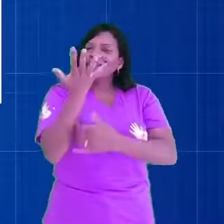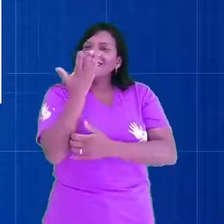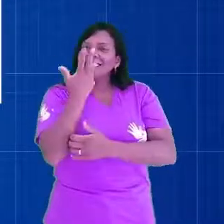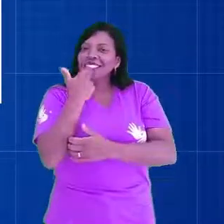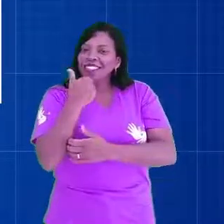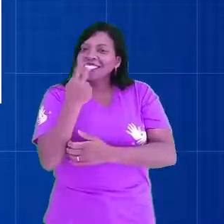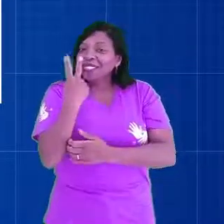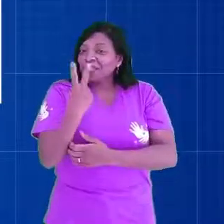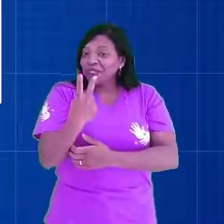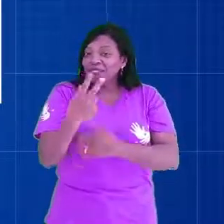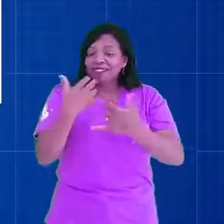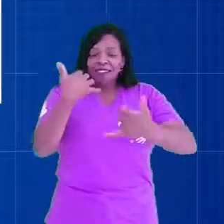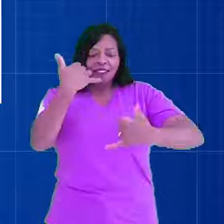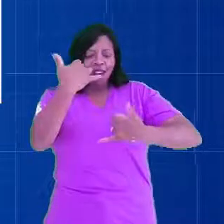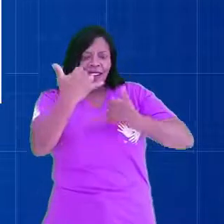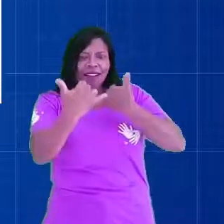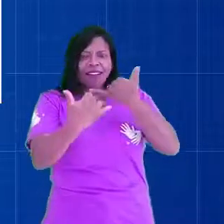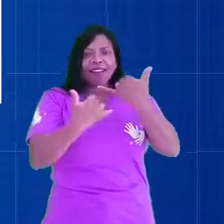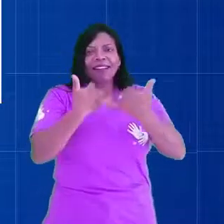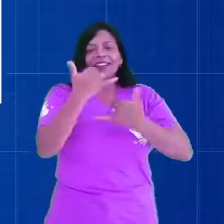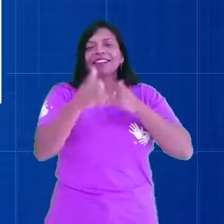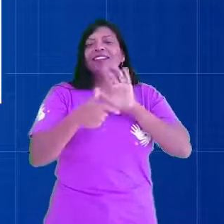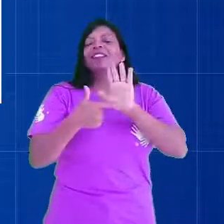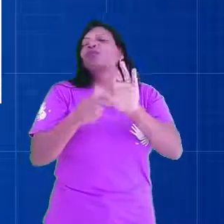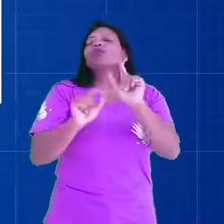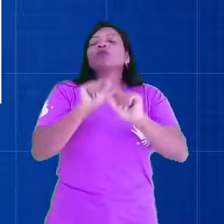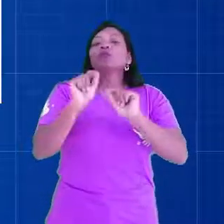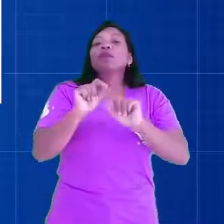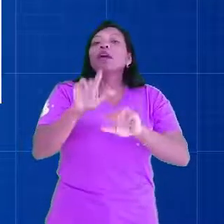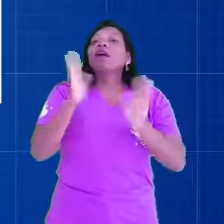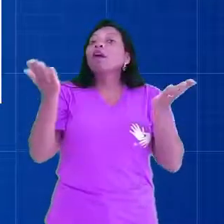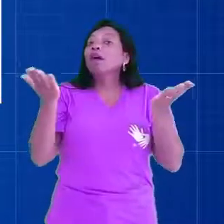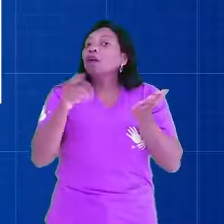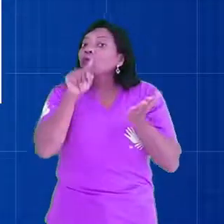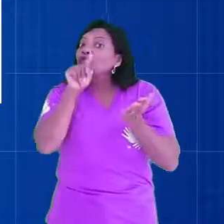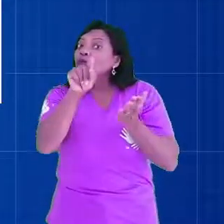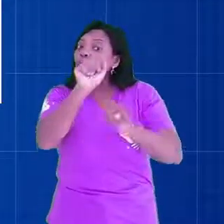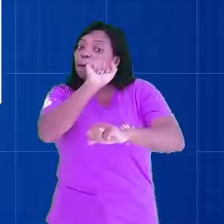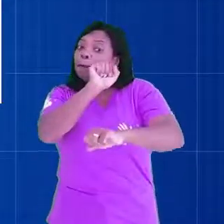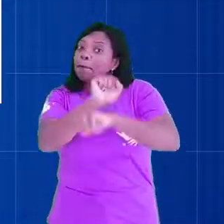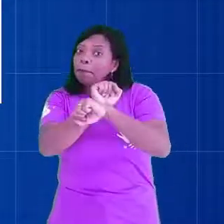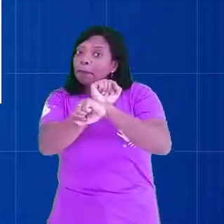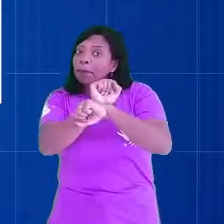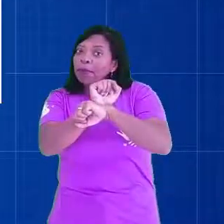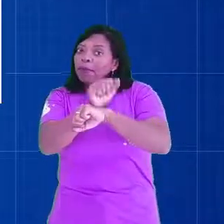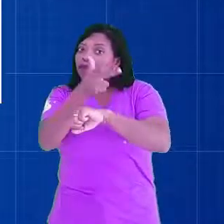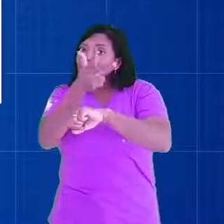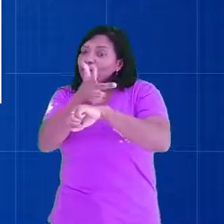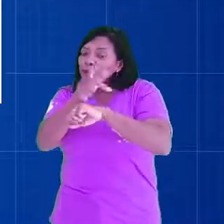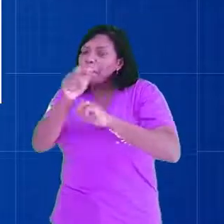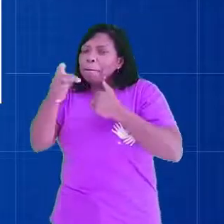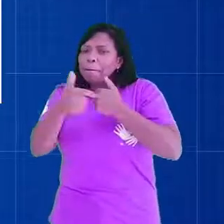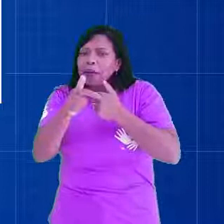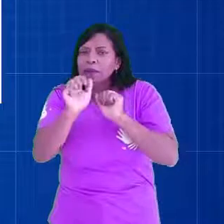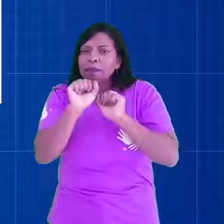brincando com a própria sombra. Então, dá uma pausa agora no vídeo, agora, e se